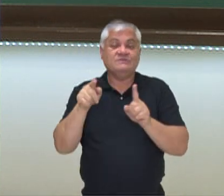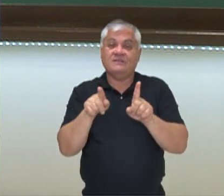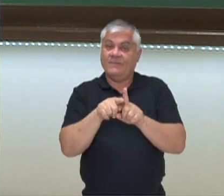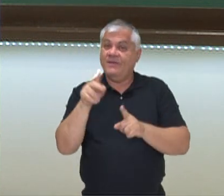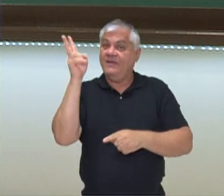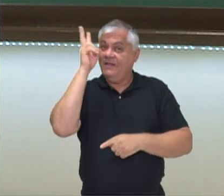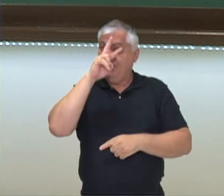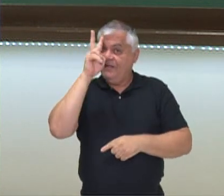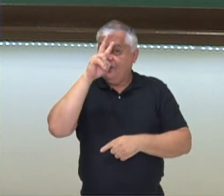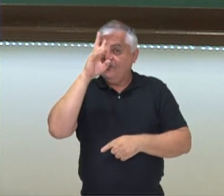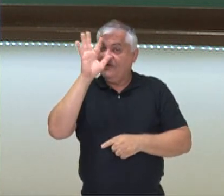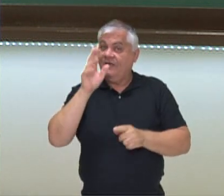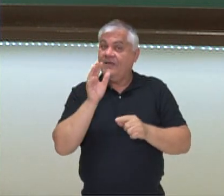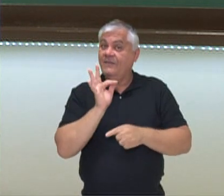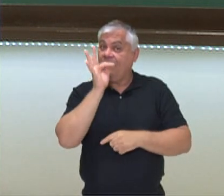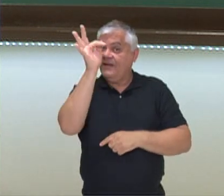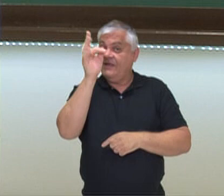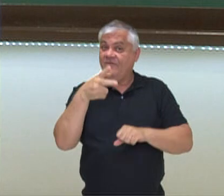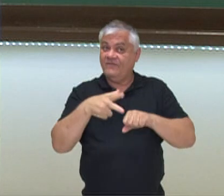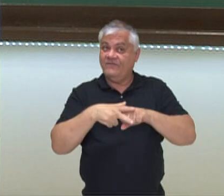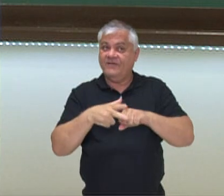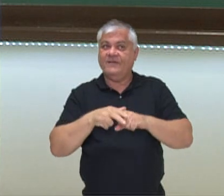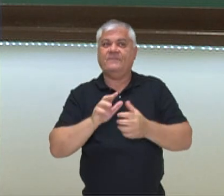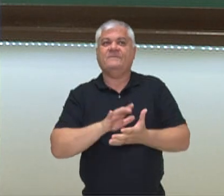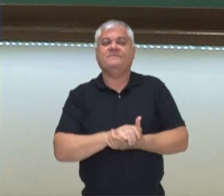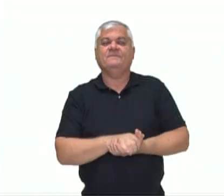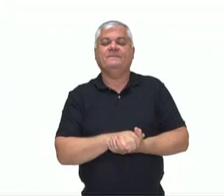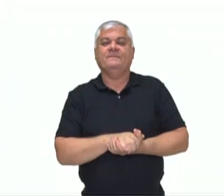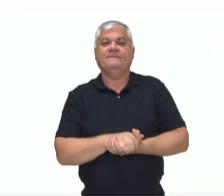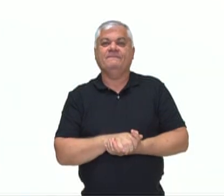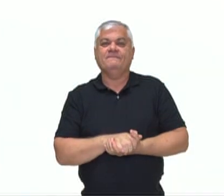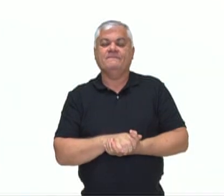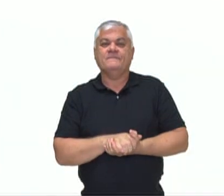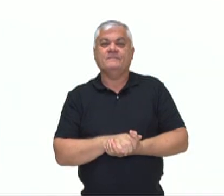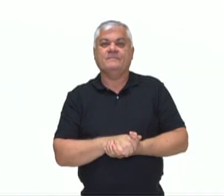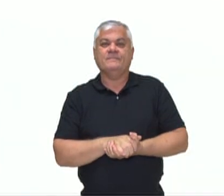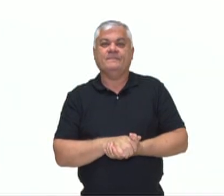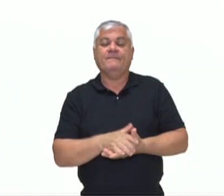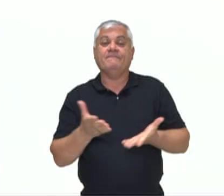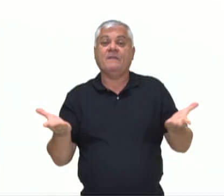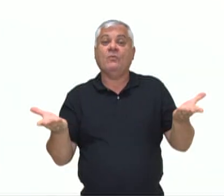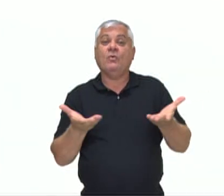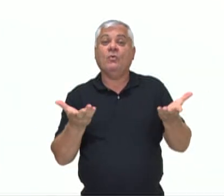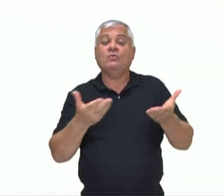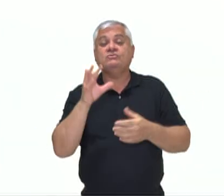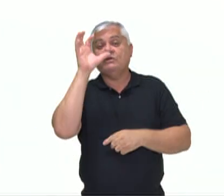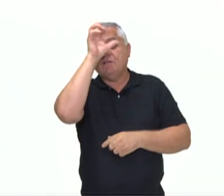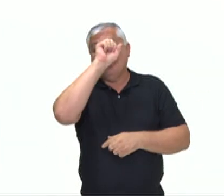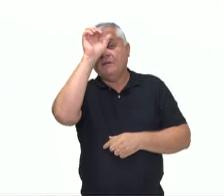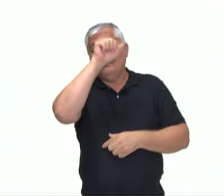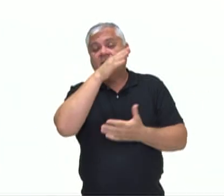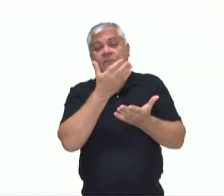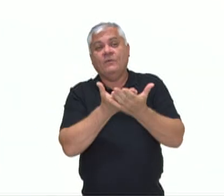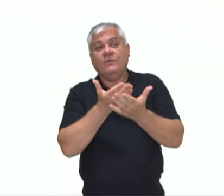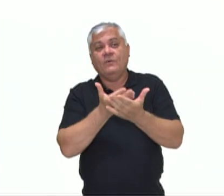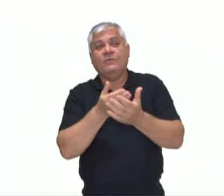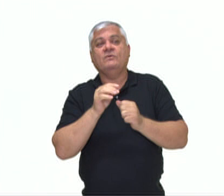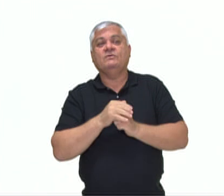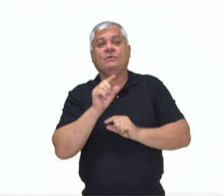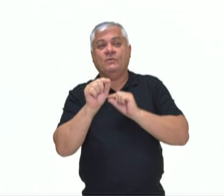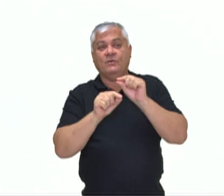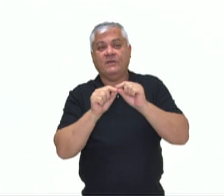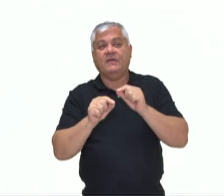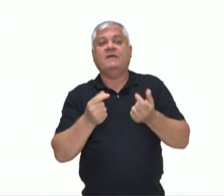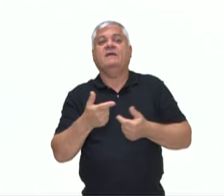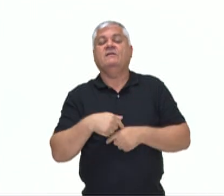lembrar de fazer ele no futuro, hein? What did we study today? E foi isso que nós estudamos hoje. Na